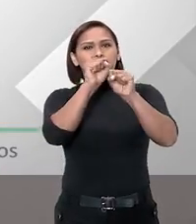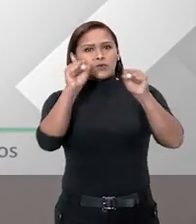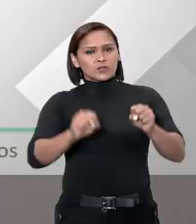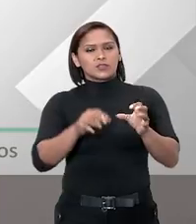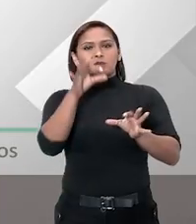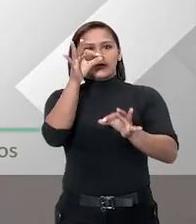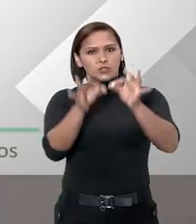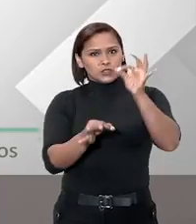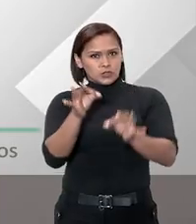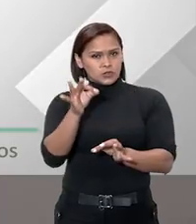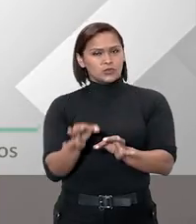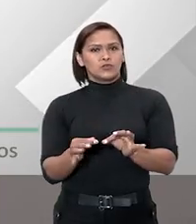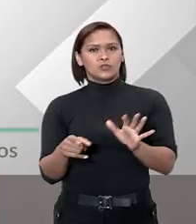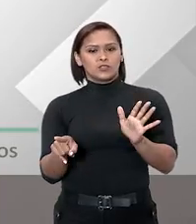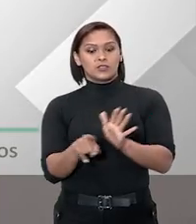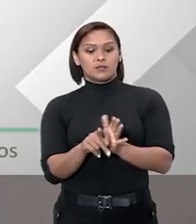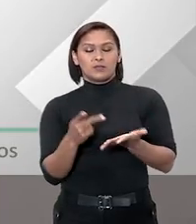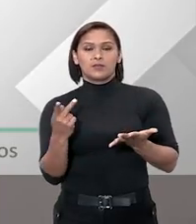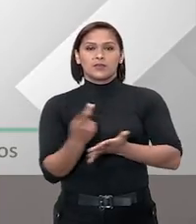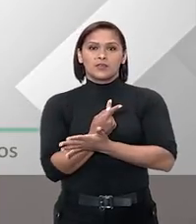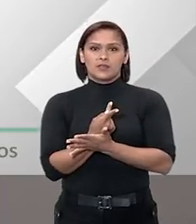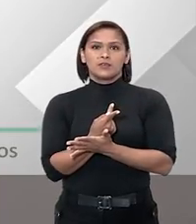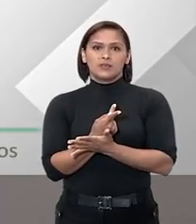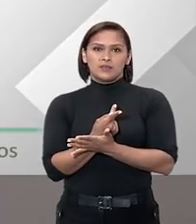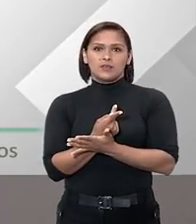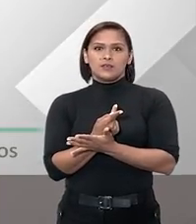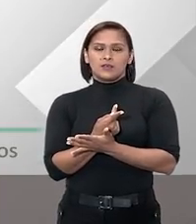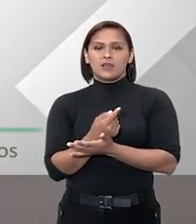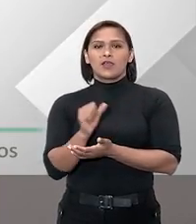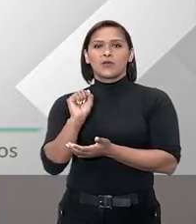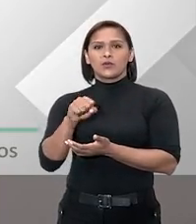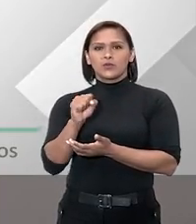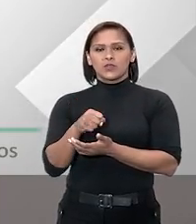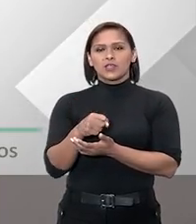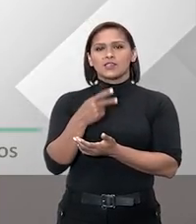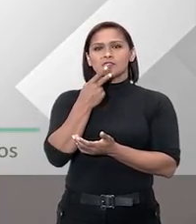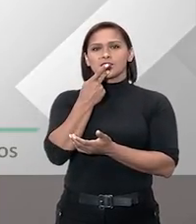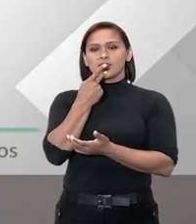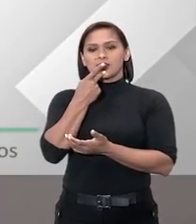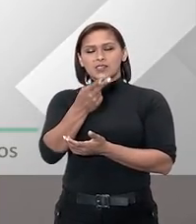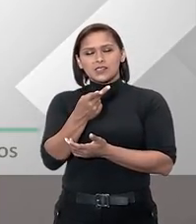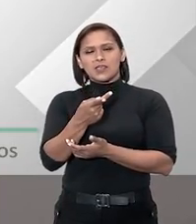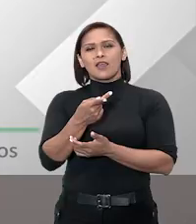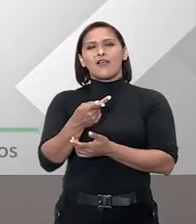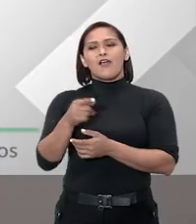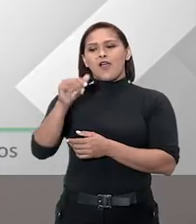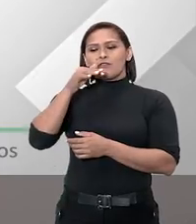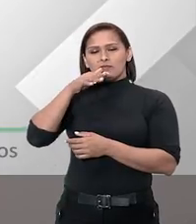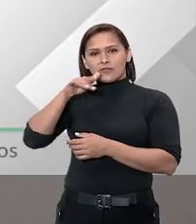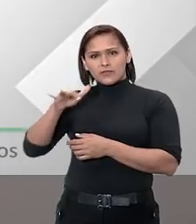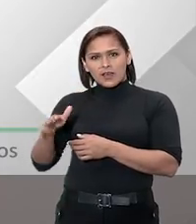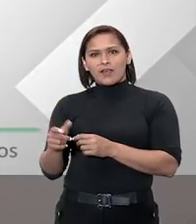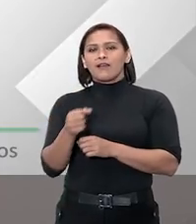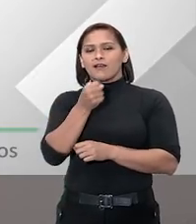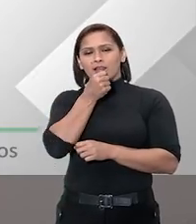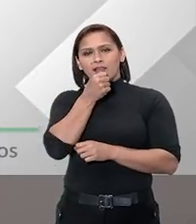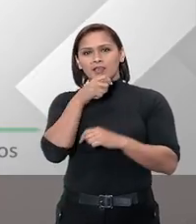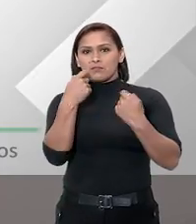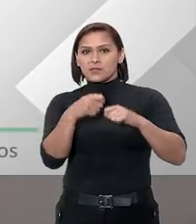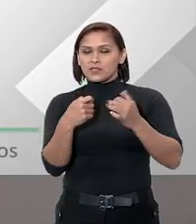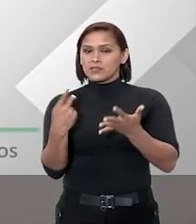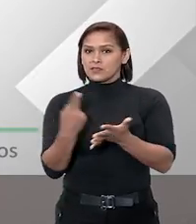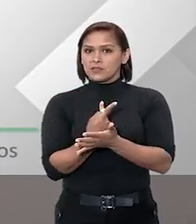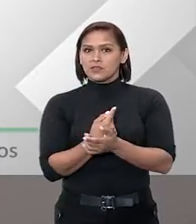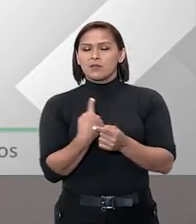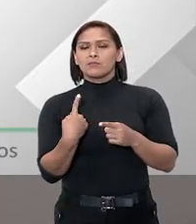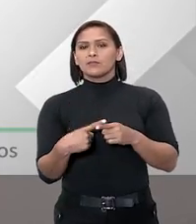sistema de justiça para que haja, sim, a exploração no que diz respeito à fala dessa criança.